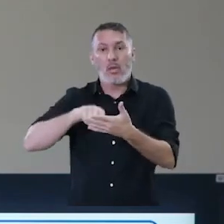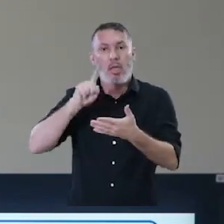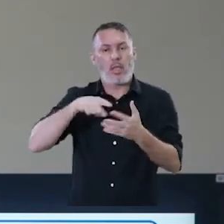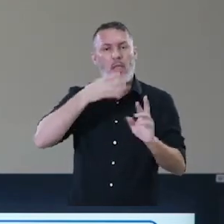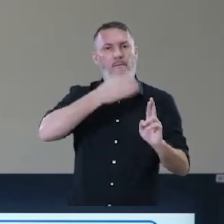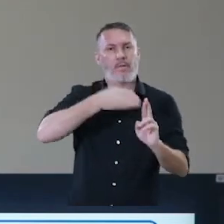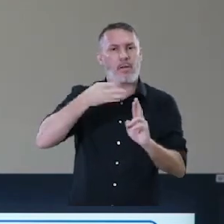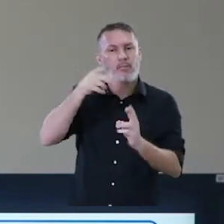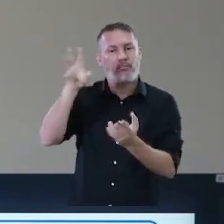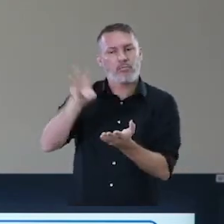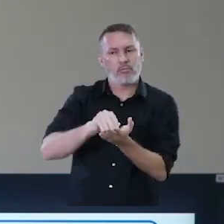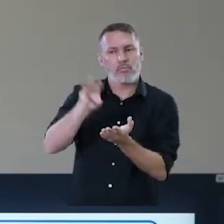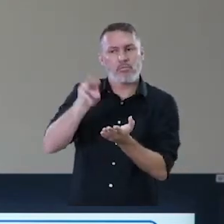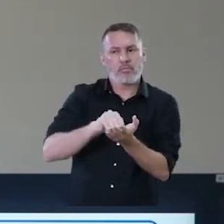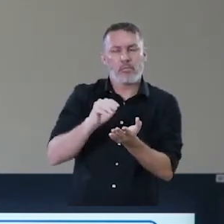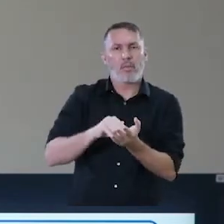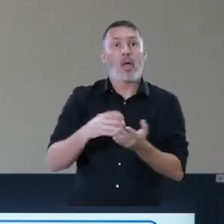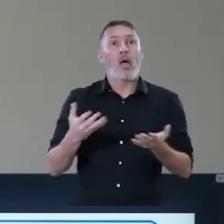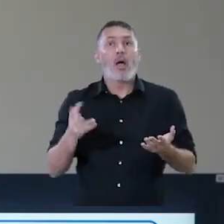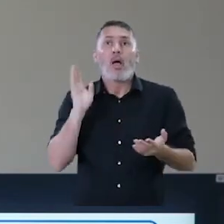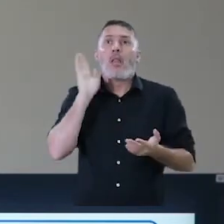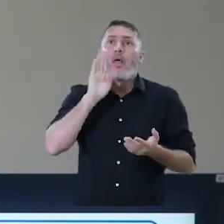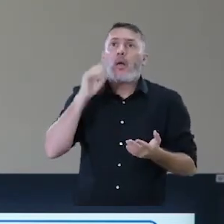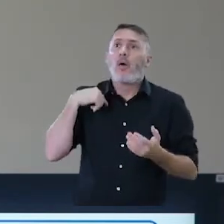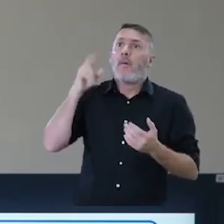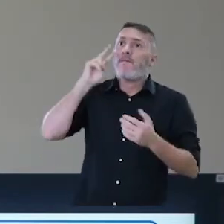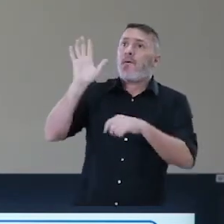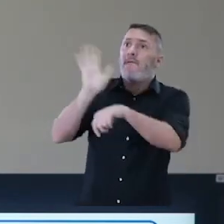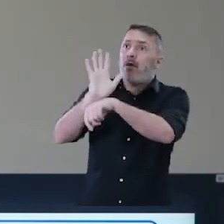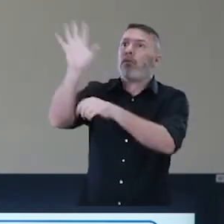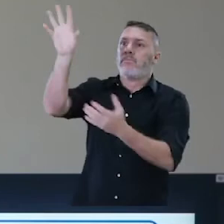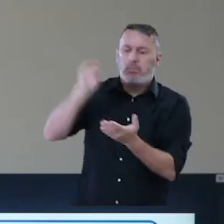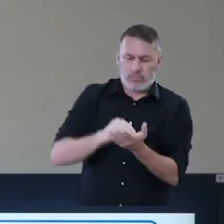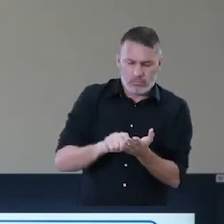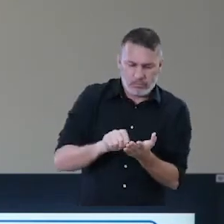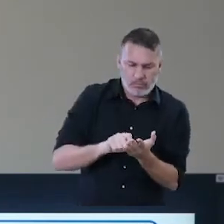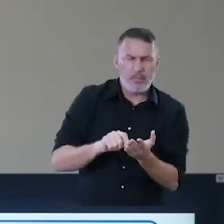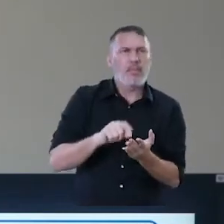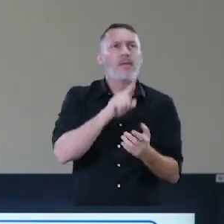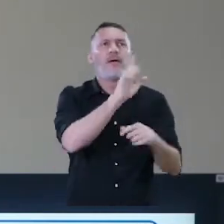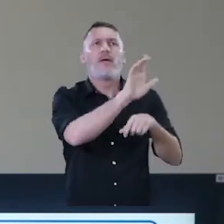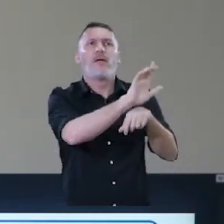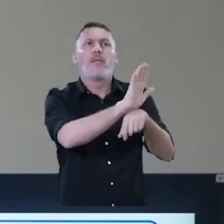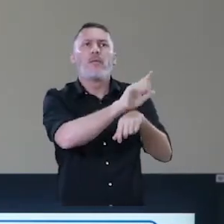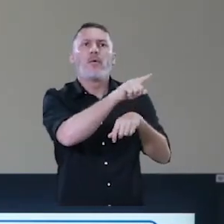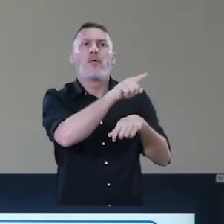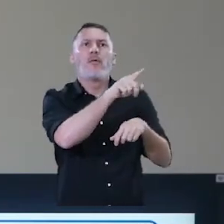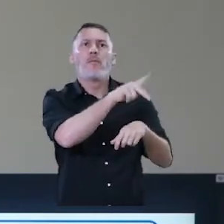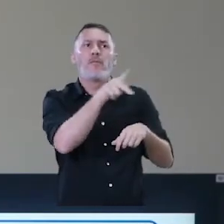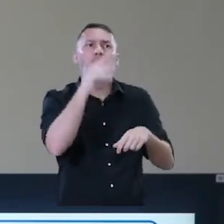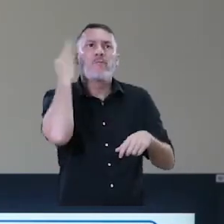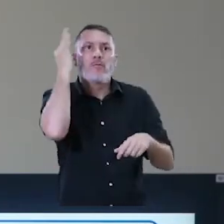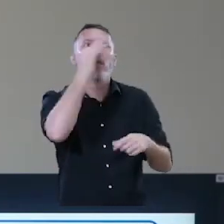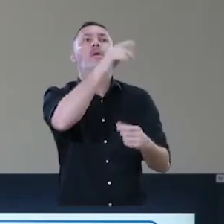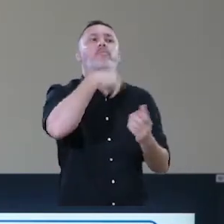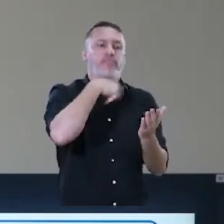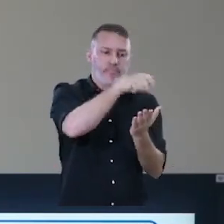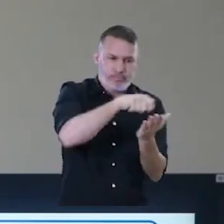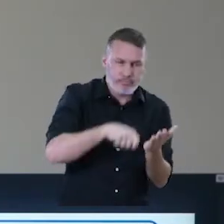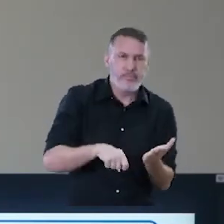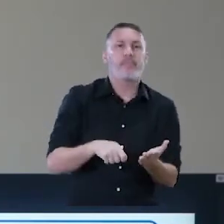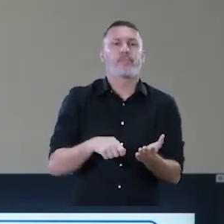para anotar essas referências. Olha, assisti o filme, anote. Olha, eu vi uma aula do professor de filosofia, faça essa